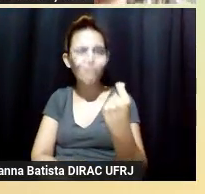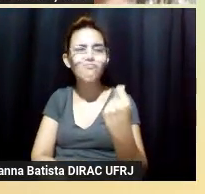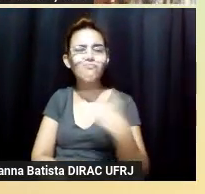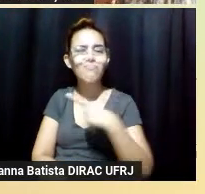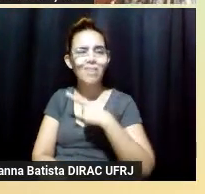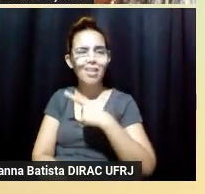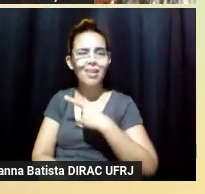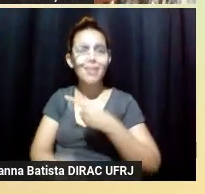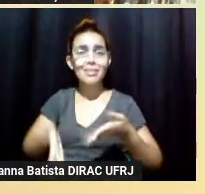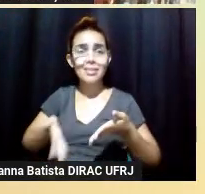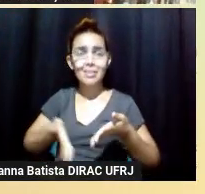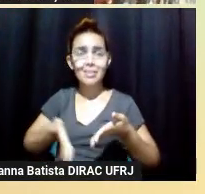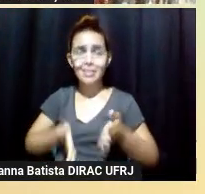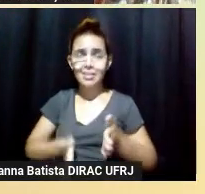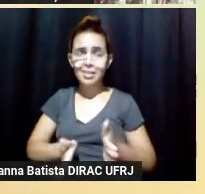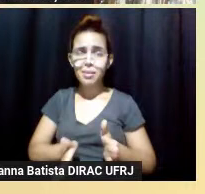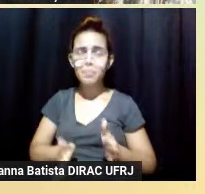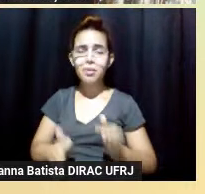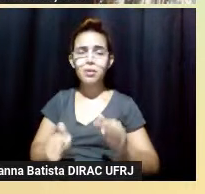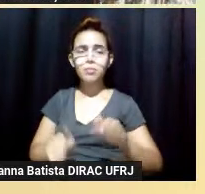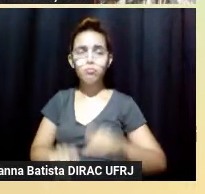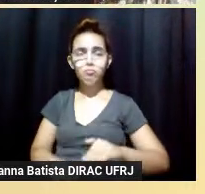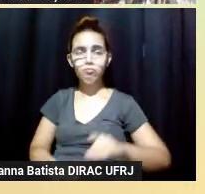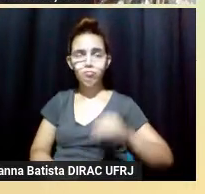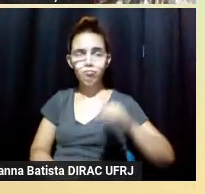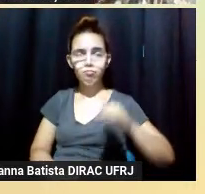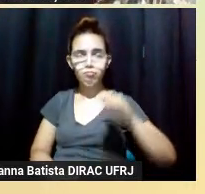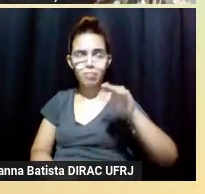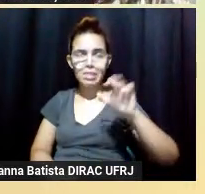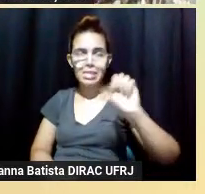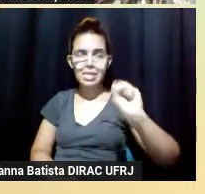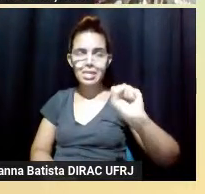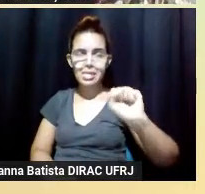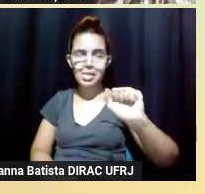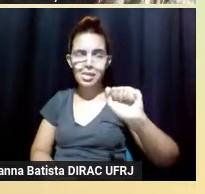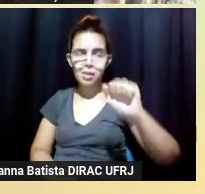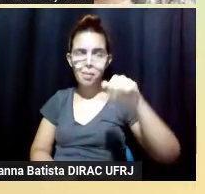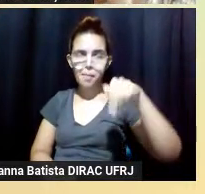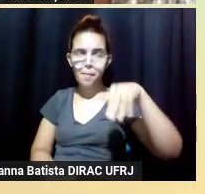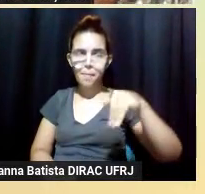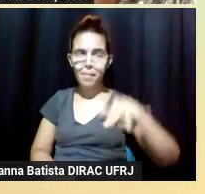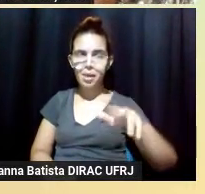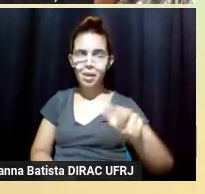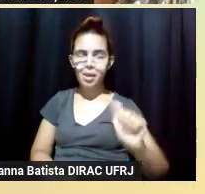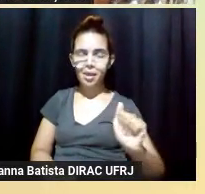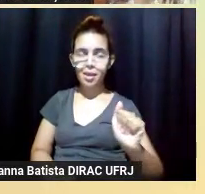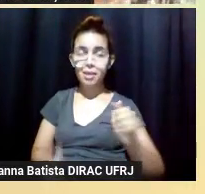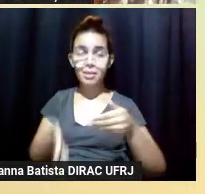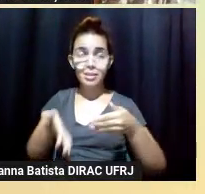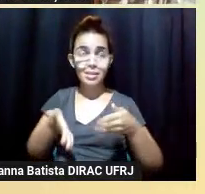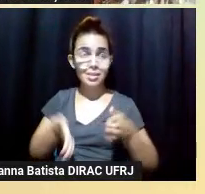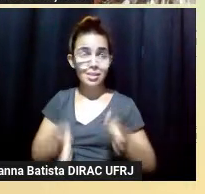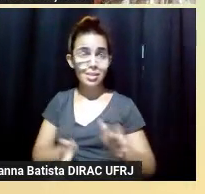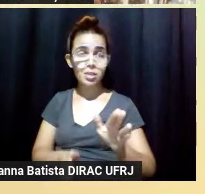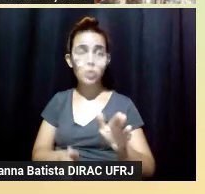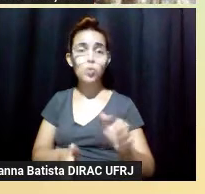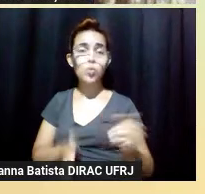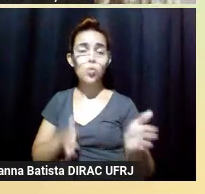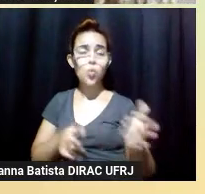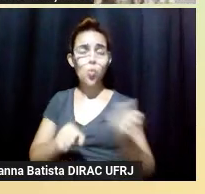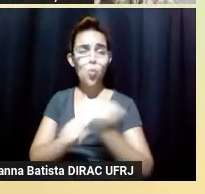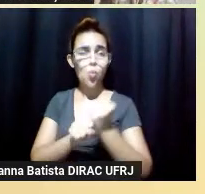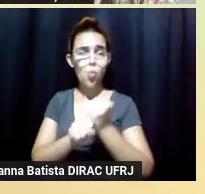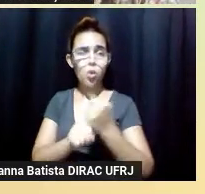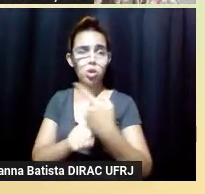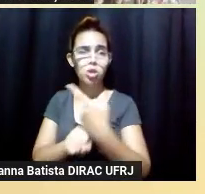Samira, aquela mais velha que vocês viram, né? E quando Samira nasce em 2005, de 2005 até